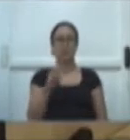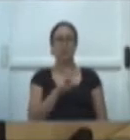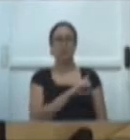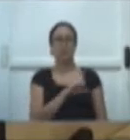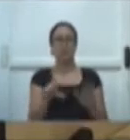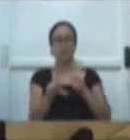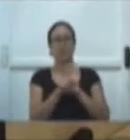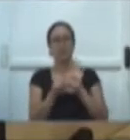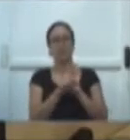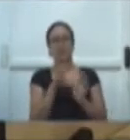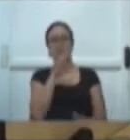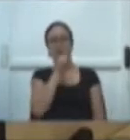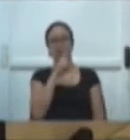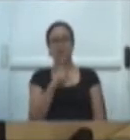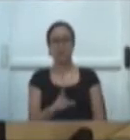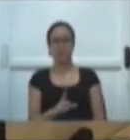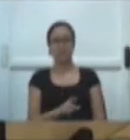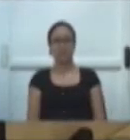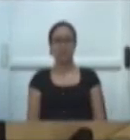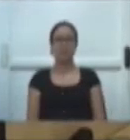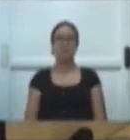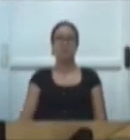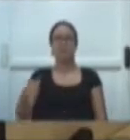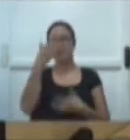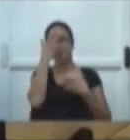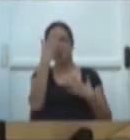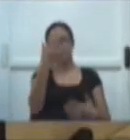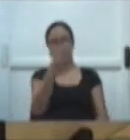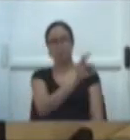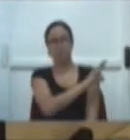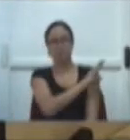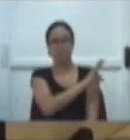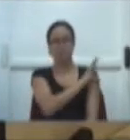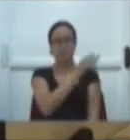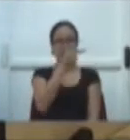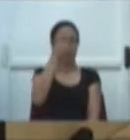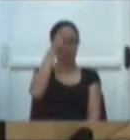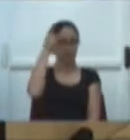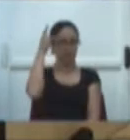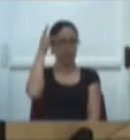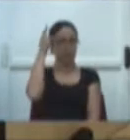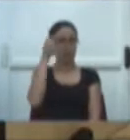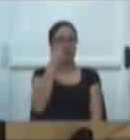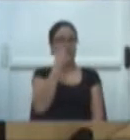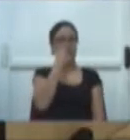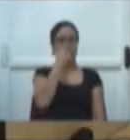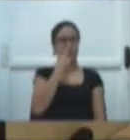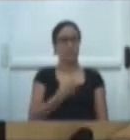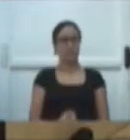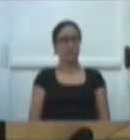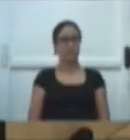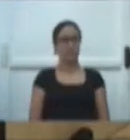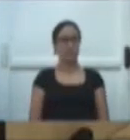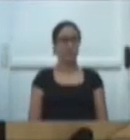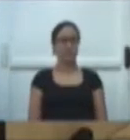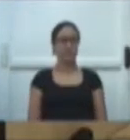Lei Orgânica do Município. Paulo César Junqueira Radich, prefeito municipal.